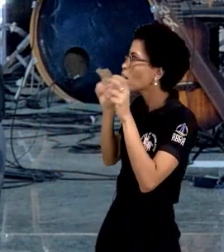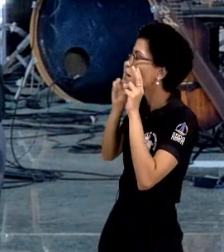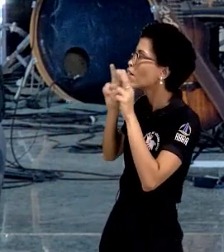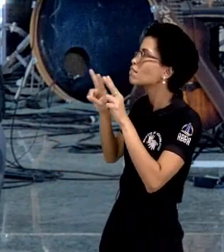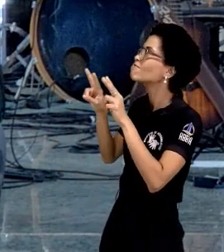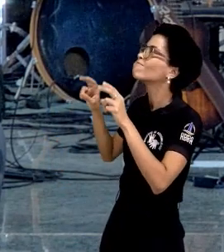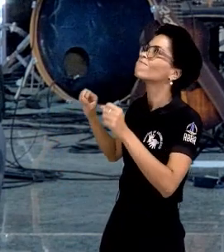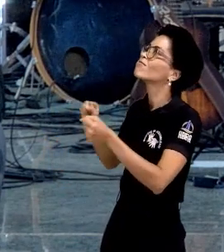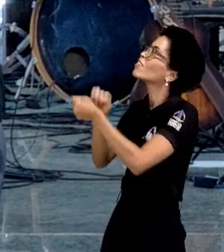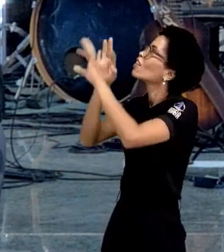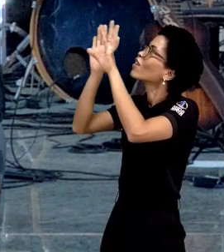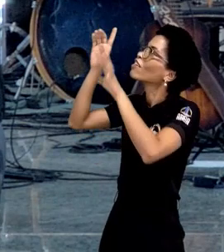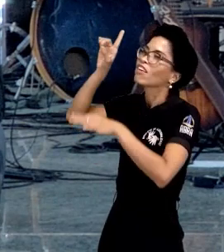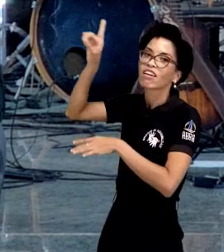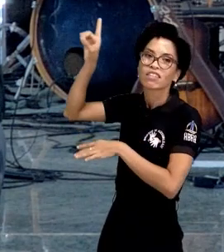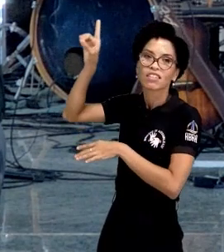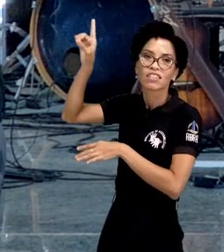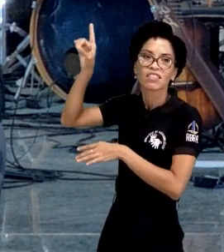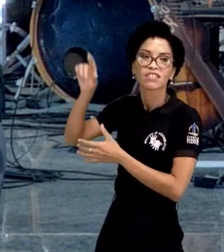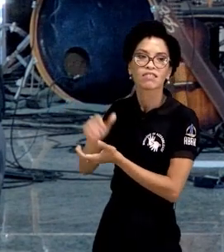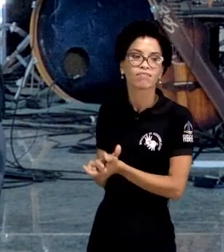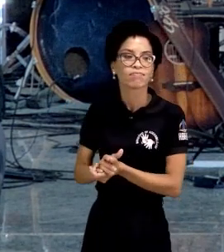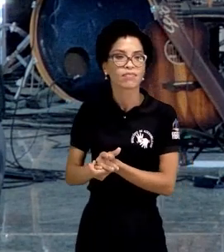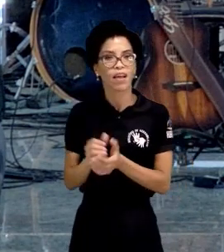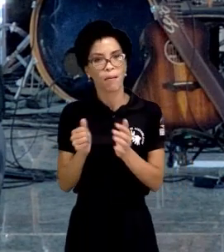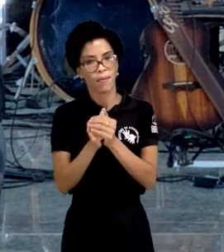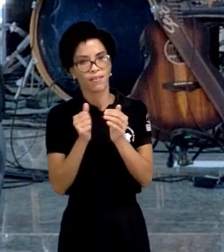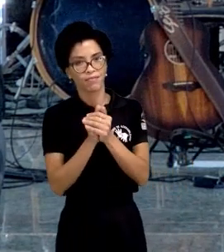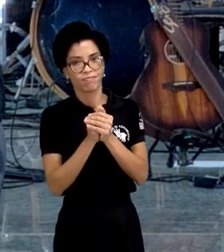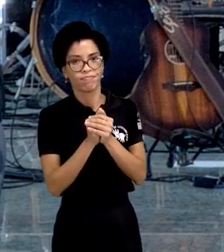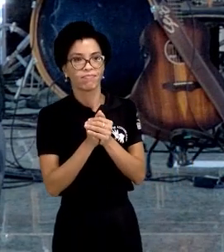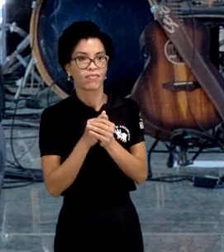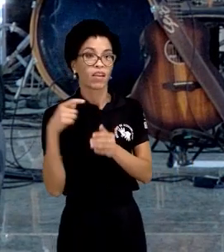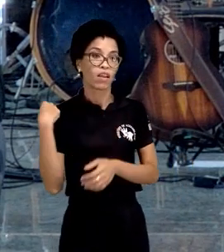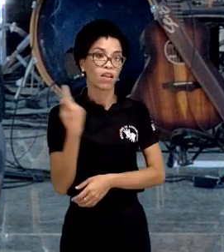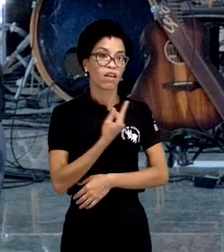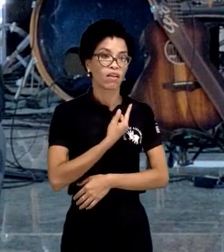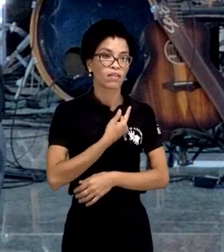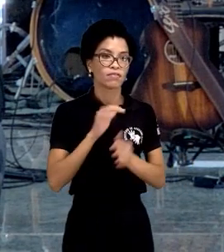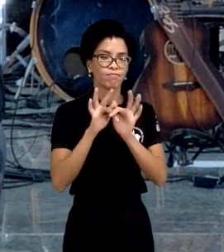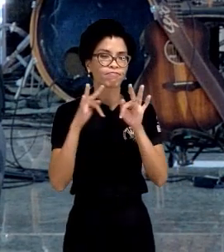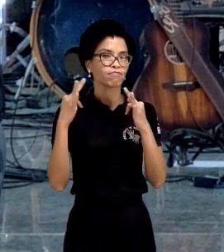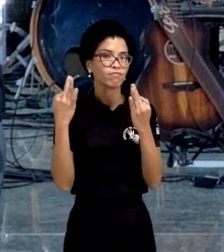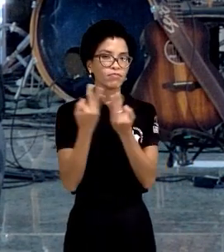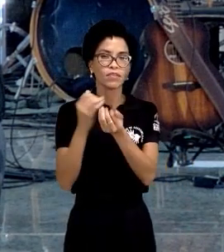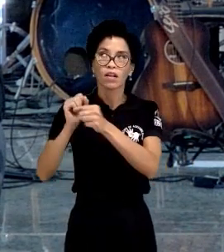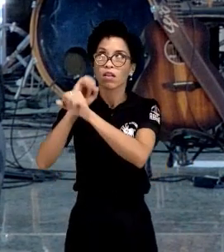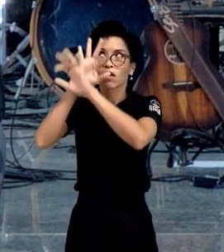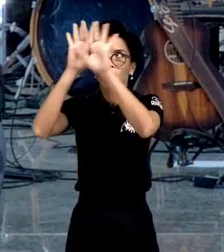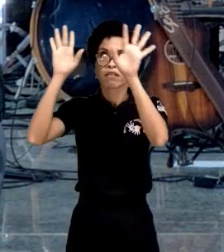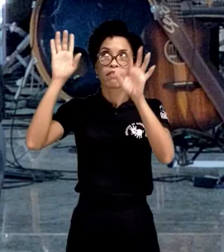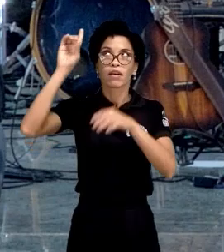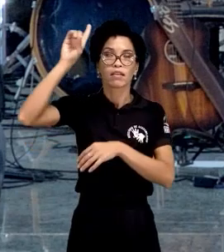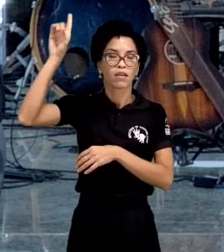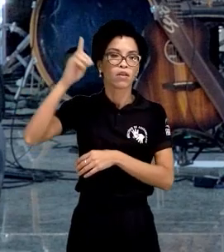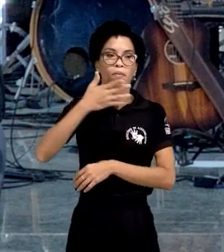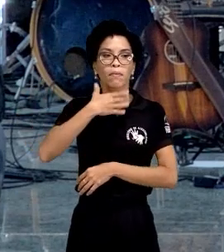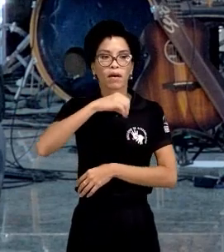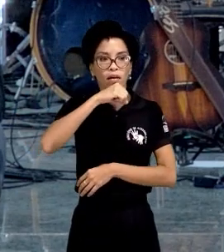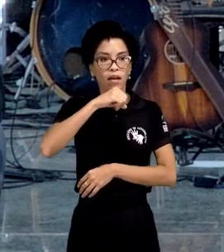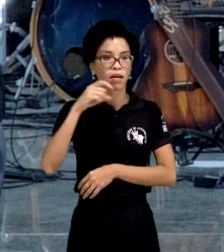Que a nossa família glorifique ao Pai pela nossa existência. Que os nossos pais e mães glorifiquem ao